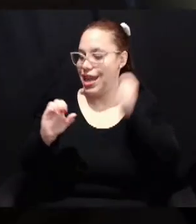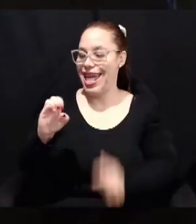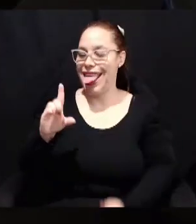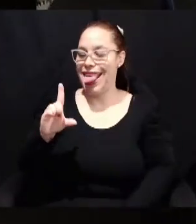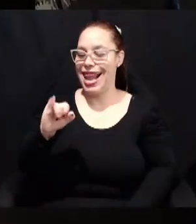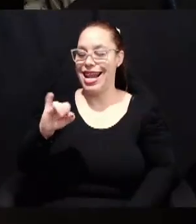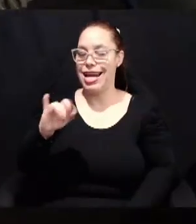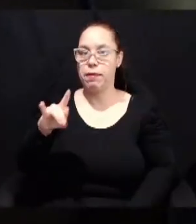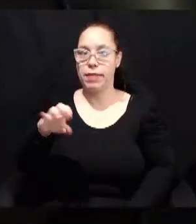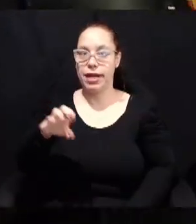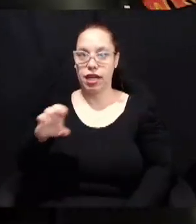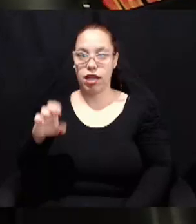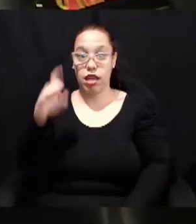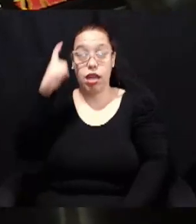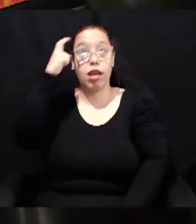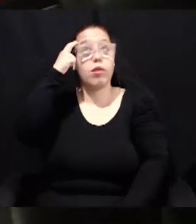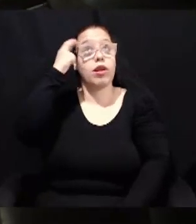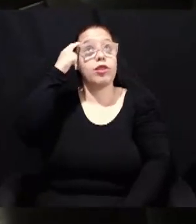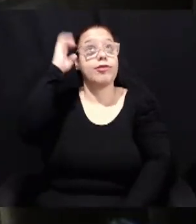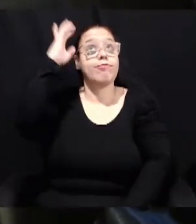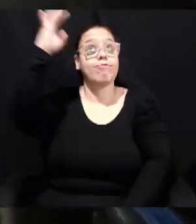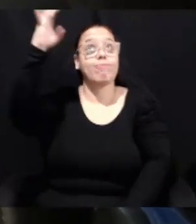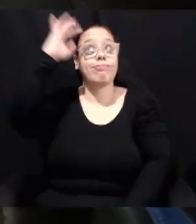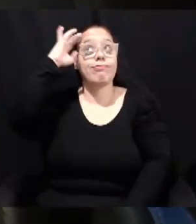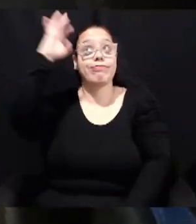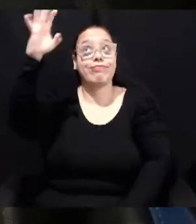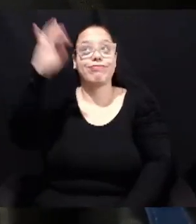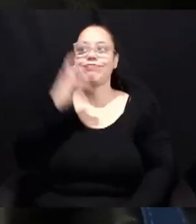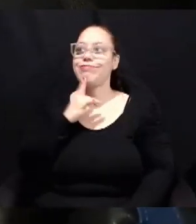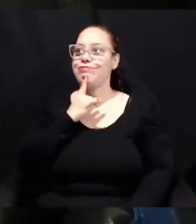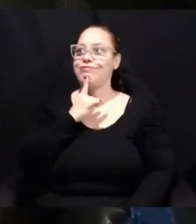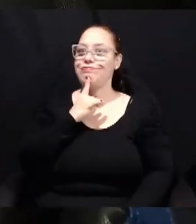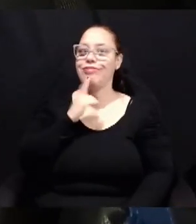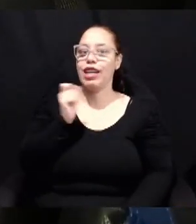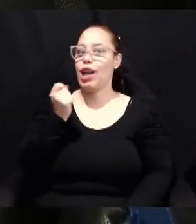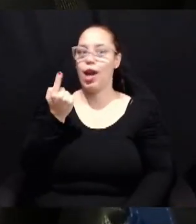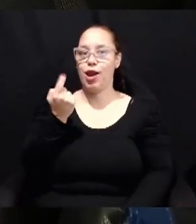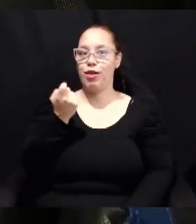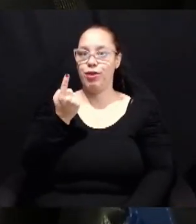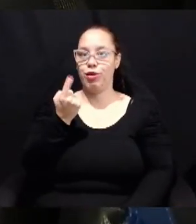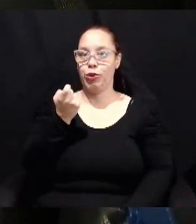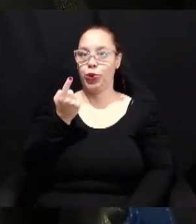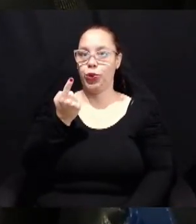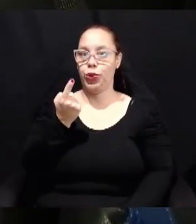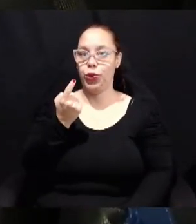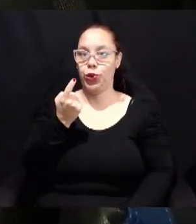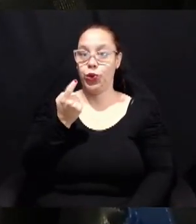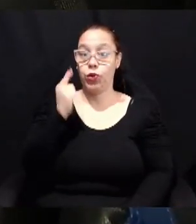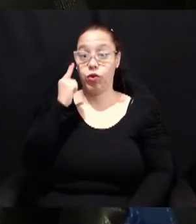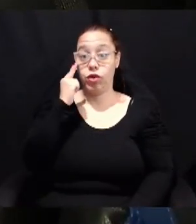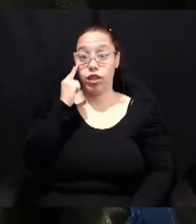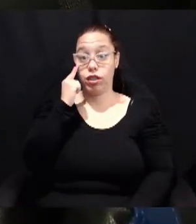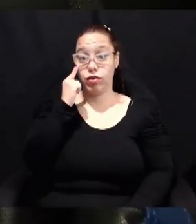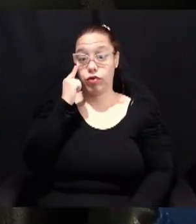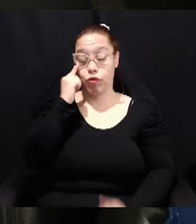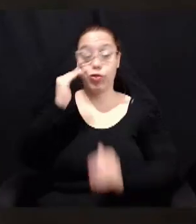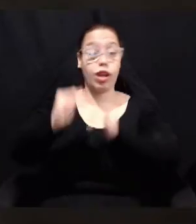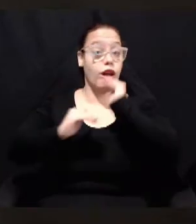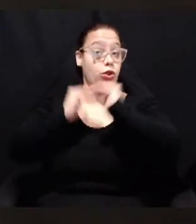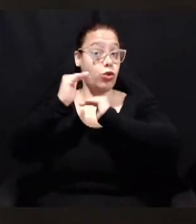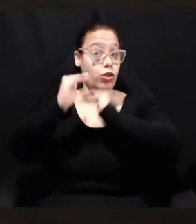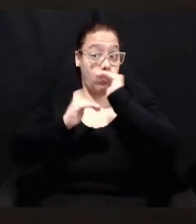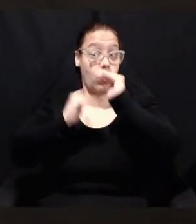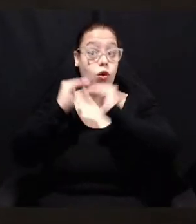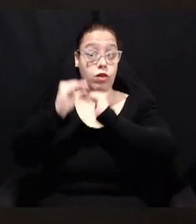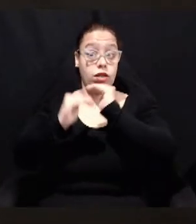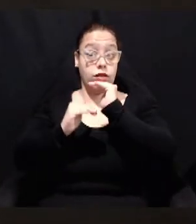na cabeça da gente. Isso que é a magia do quadrinho. E é a única mídia que a gente desenvolve a partir dessa elipse. E a